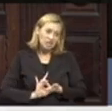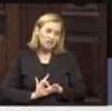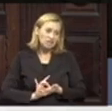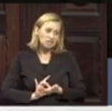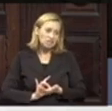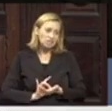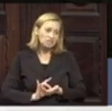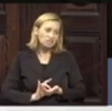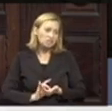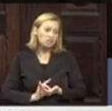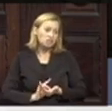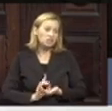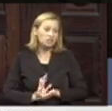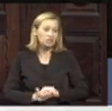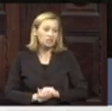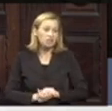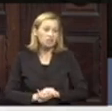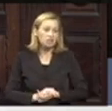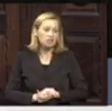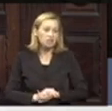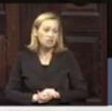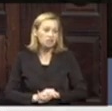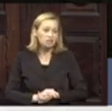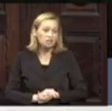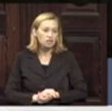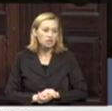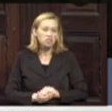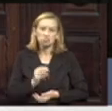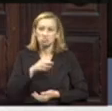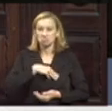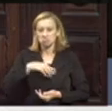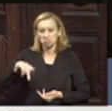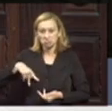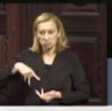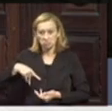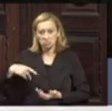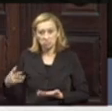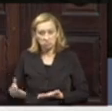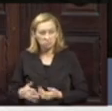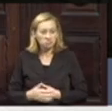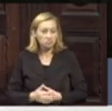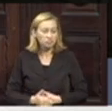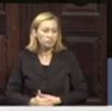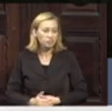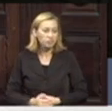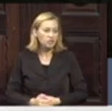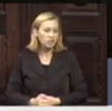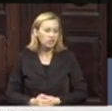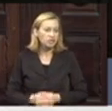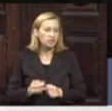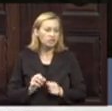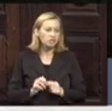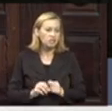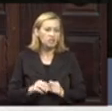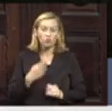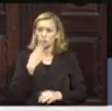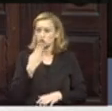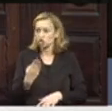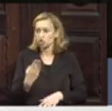presidente, não. O documento foi nos entregue aqui. Não, ok. E aí não tem jeito, presidente. Eu sei, mas aí vamos limitar, vamos só